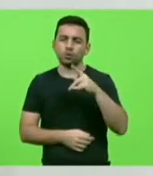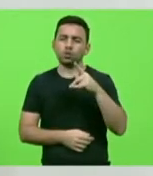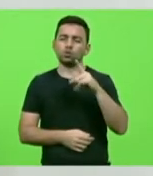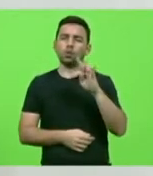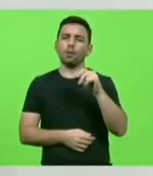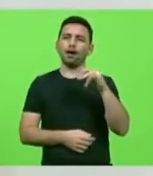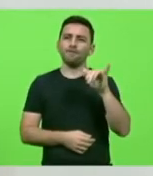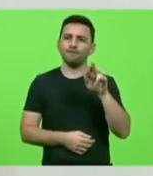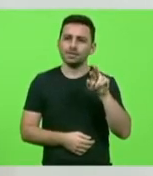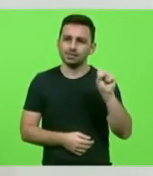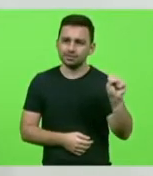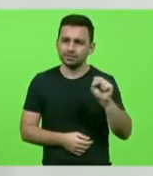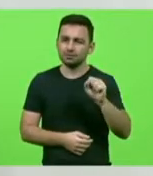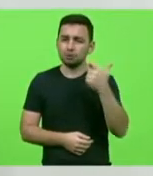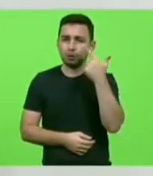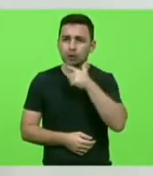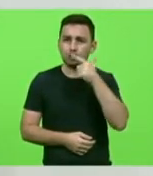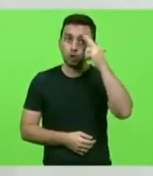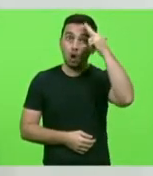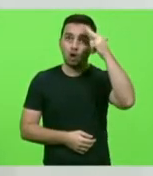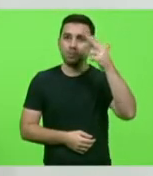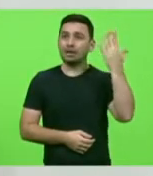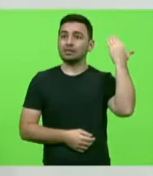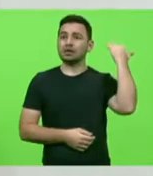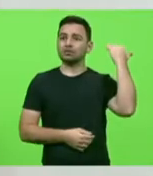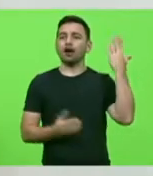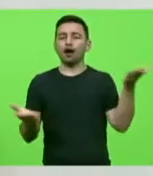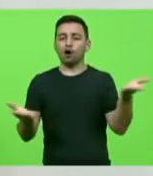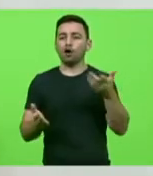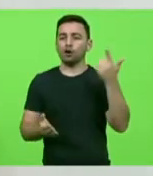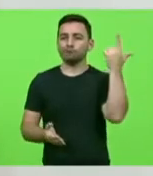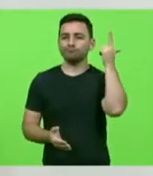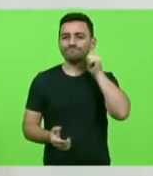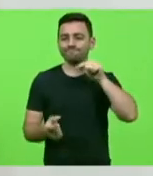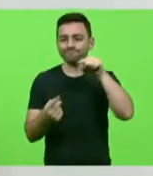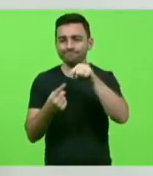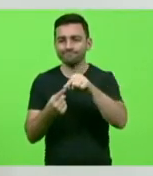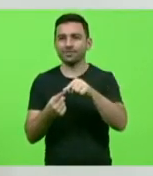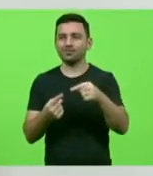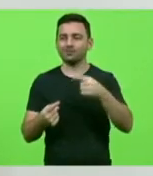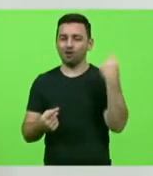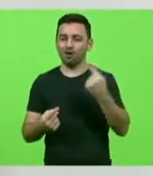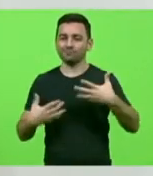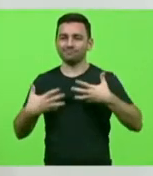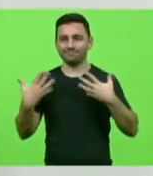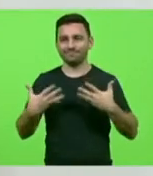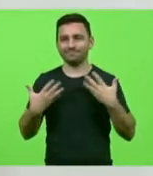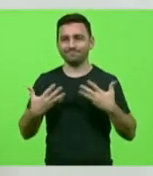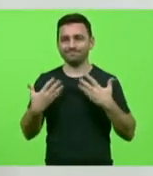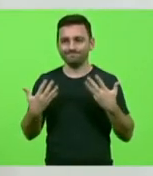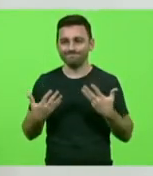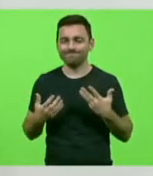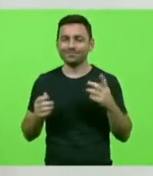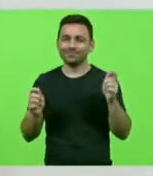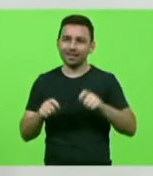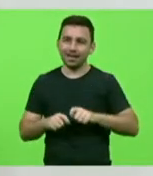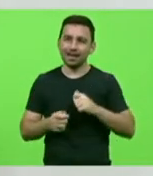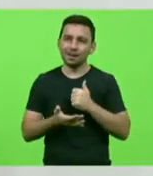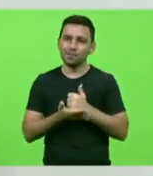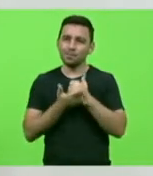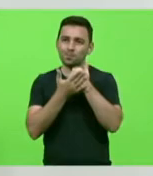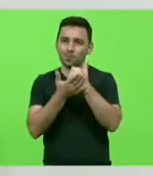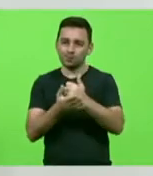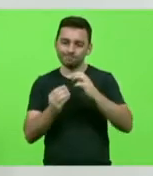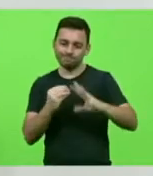torna realidade, por isso o registro da nossa vibração, da nossa empolgação em poder ter servido com essa